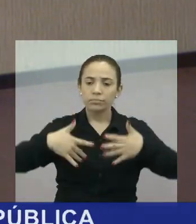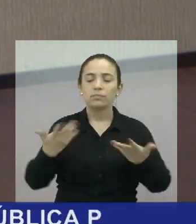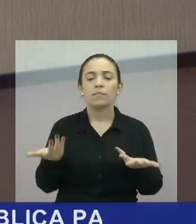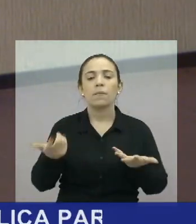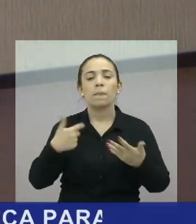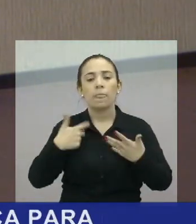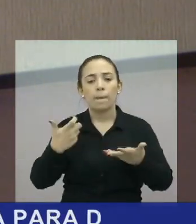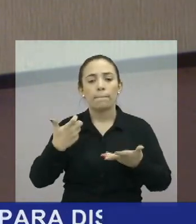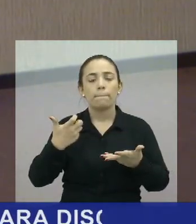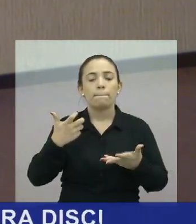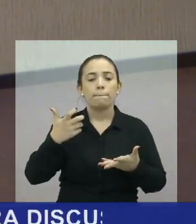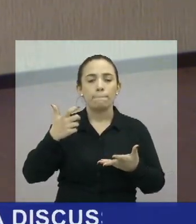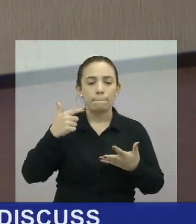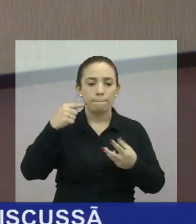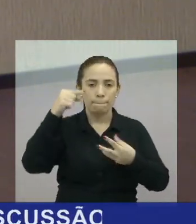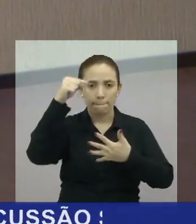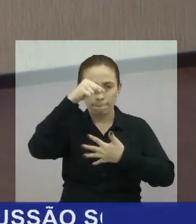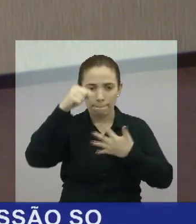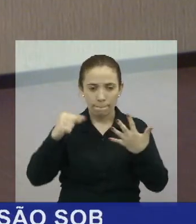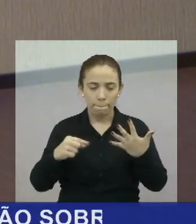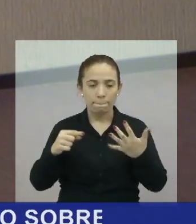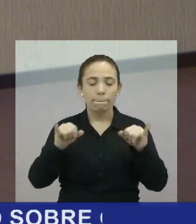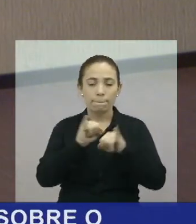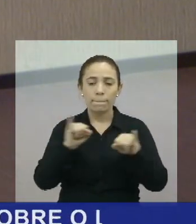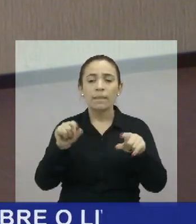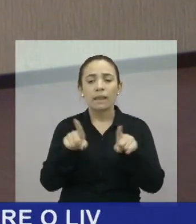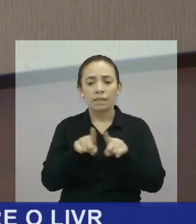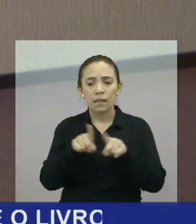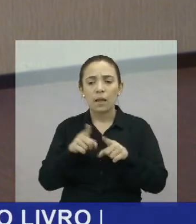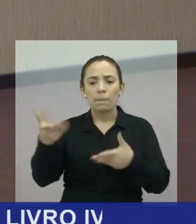eu queria fazer essas colocações e também